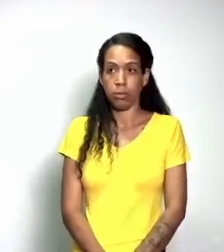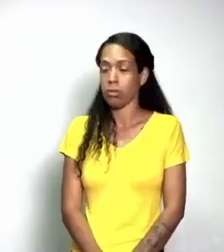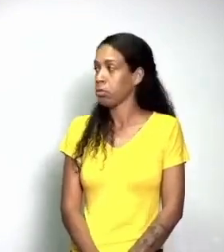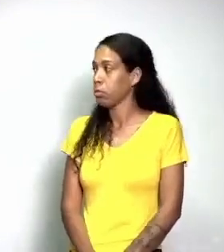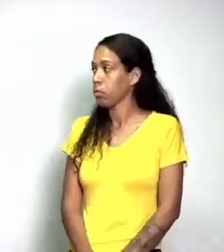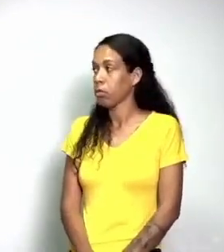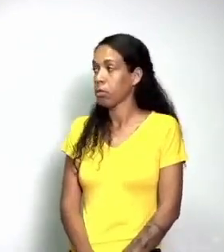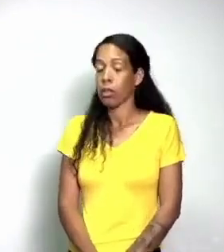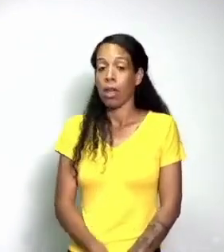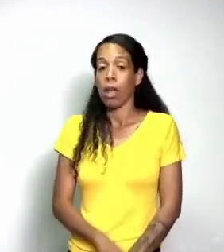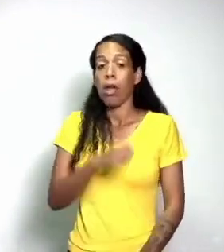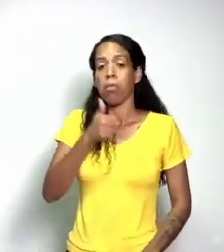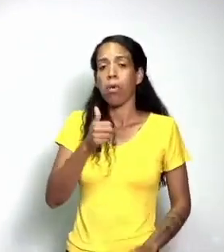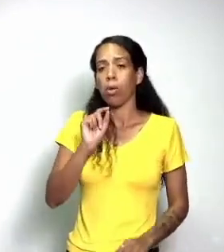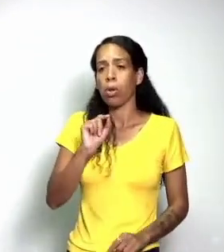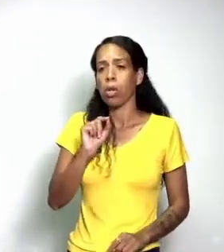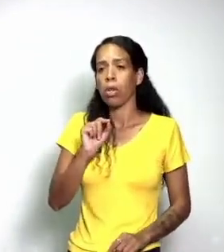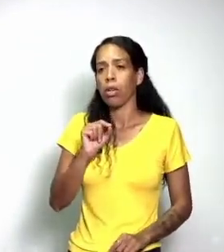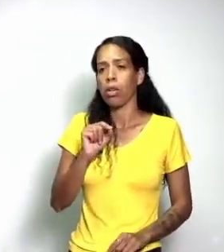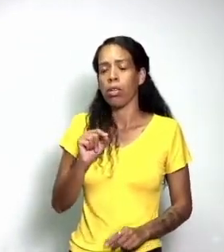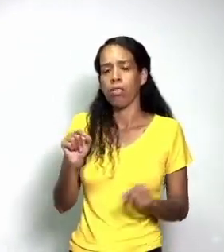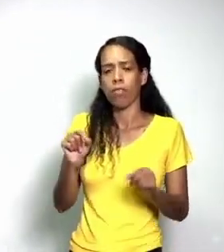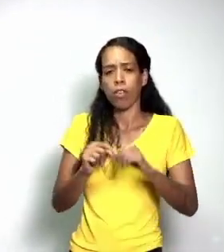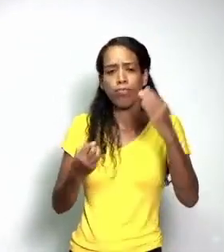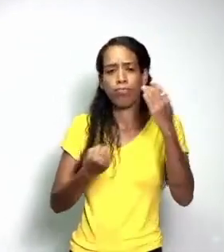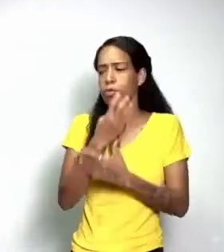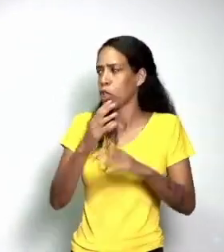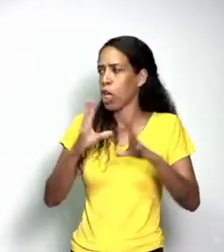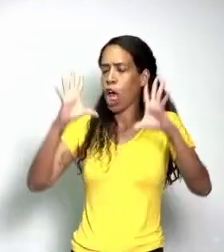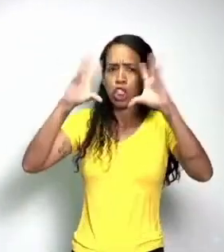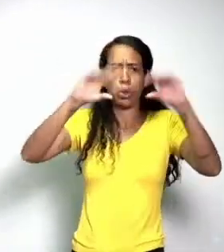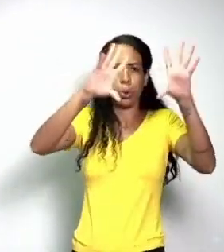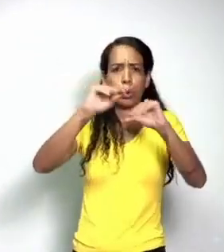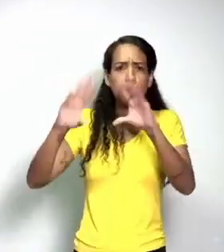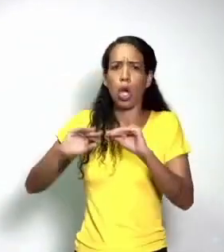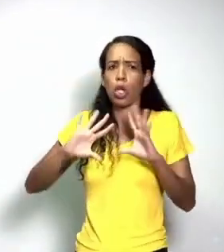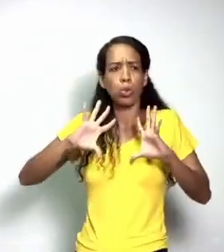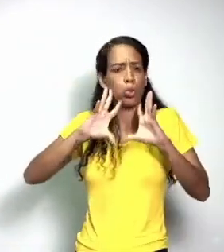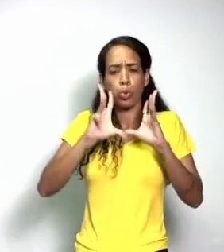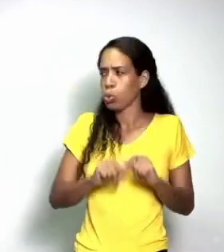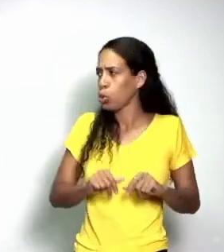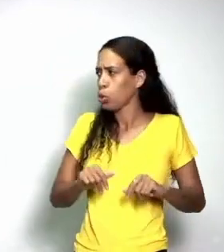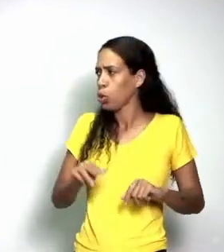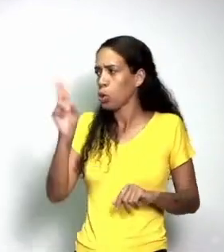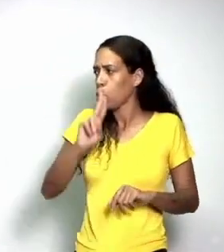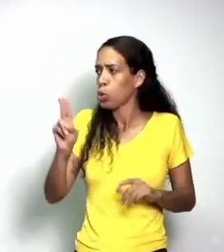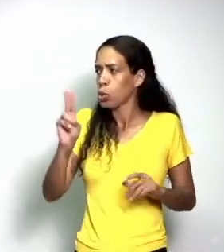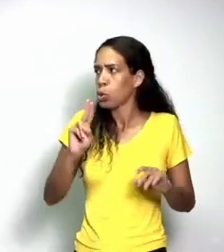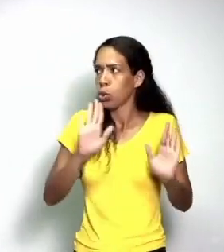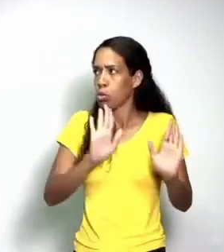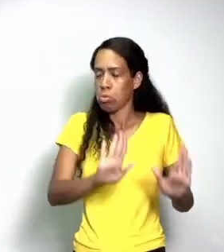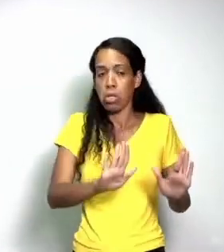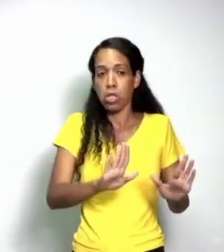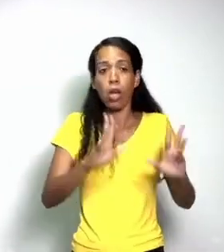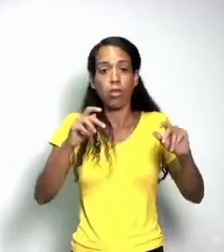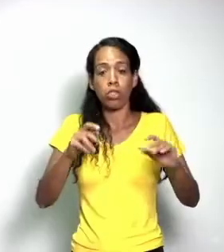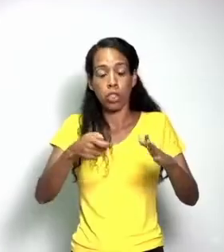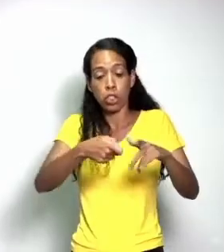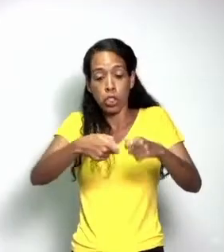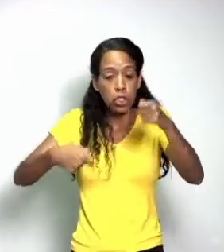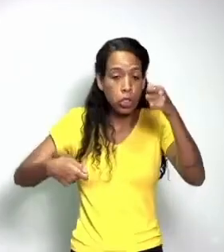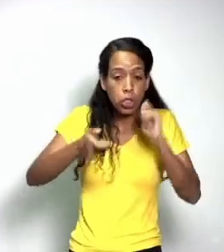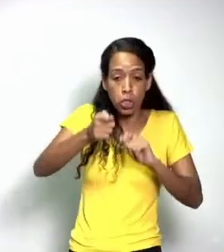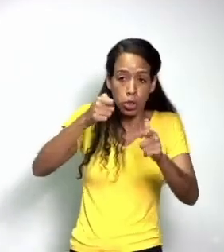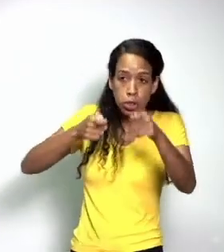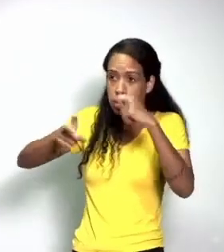Primeira coisa que a gente faria numa desprodução, a gente desligaria todo esse equipamento, né? A gente não está utilizando mais. Então, a gente tira o